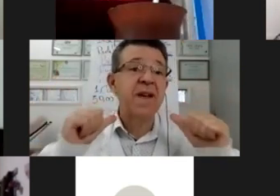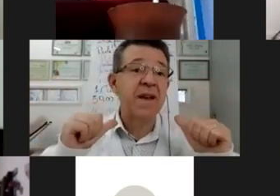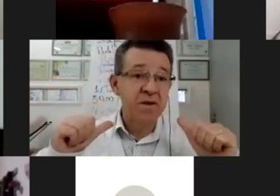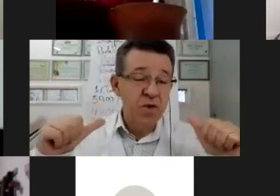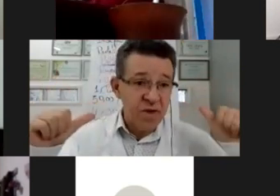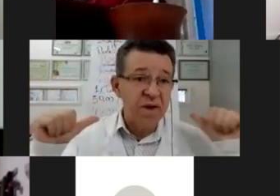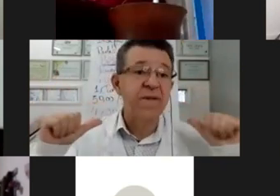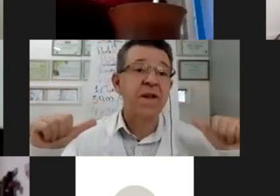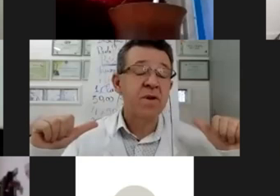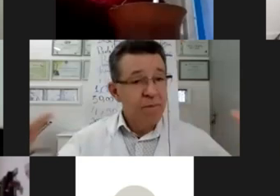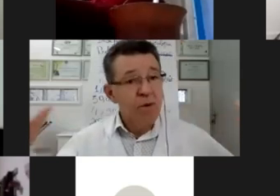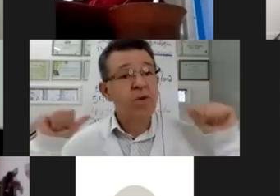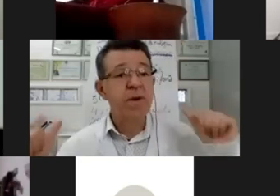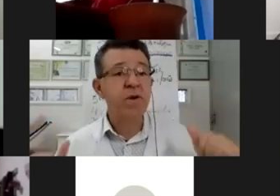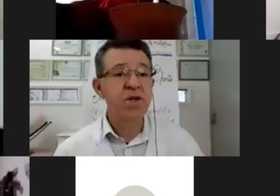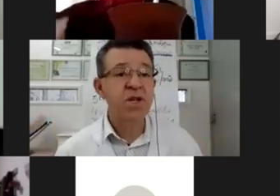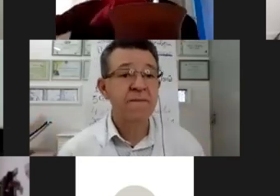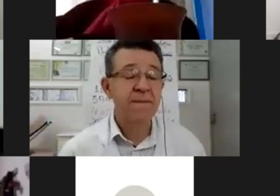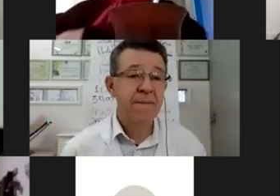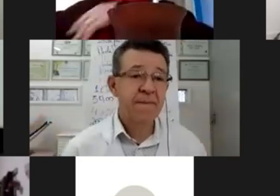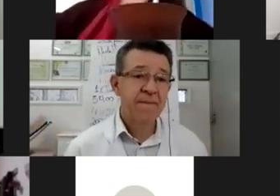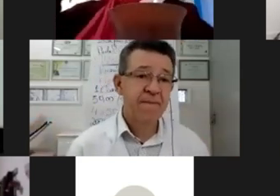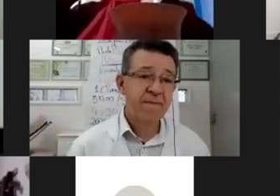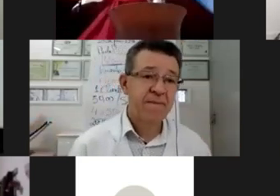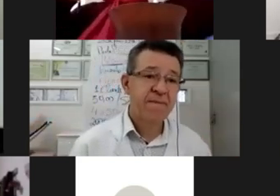minhas mazelas, dos meus defeitos. Procuro me corrigir.